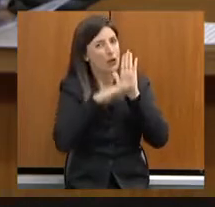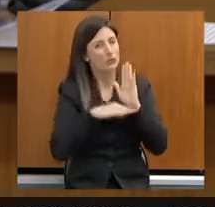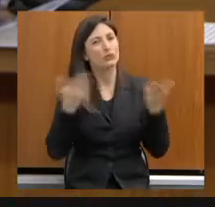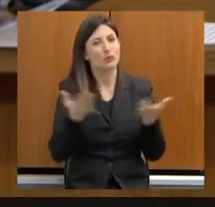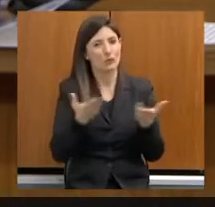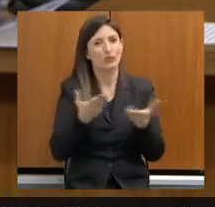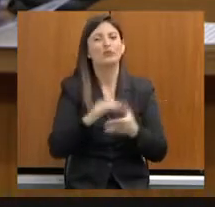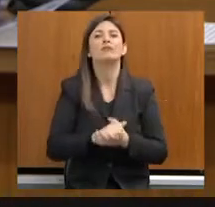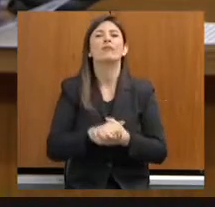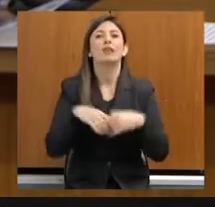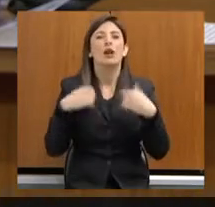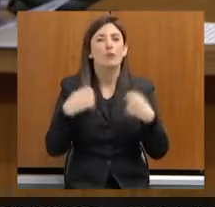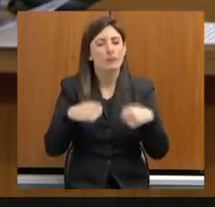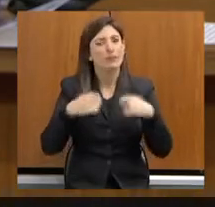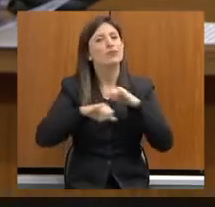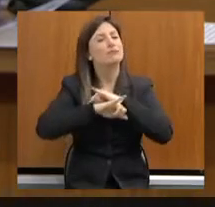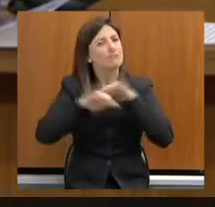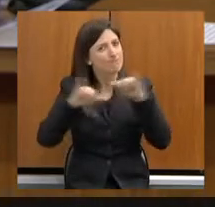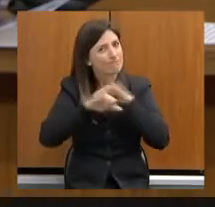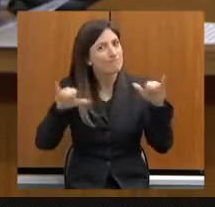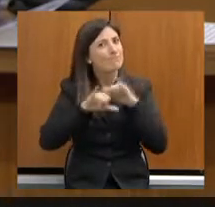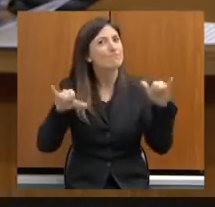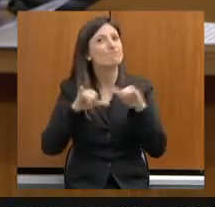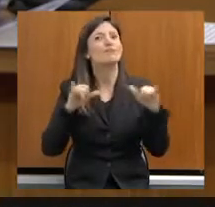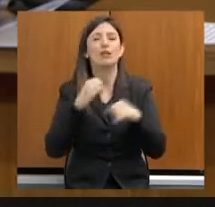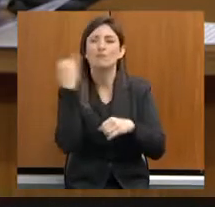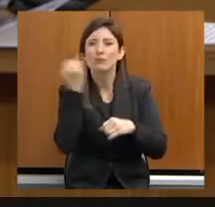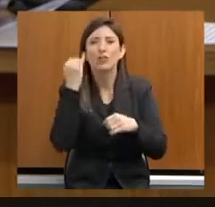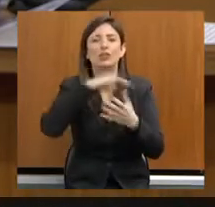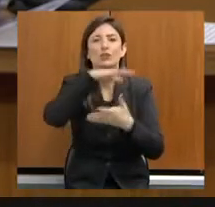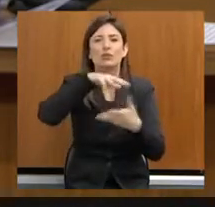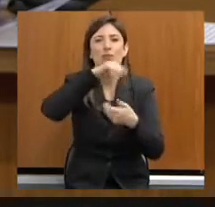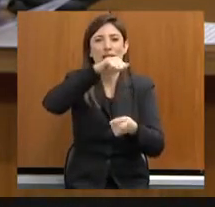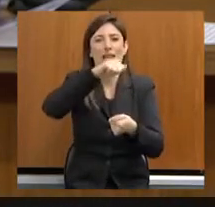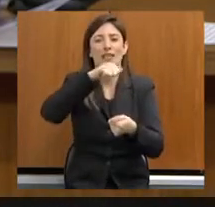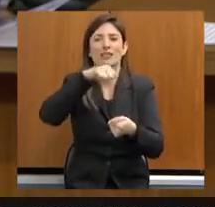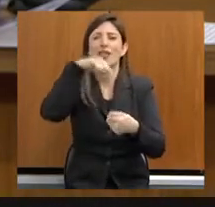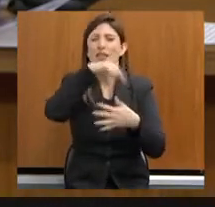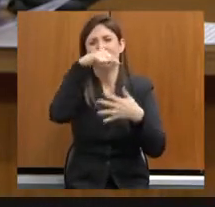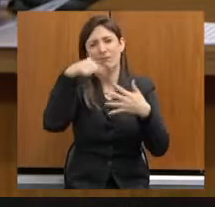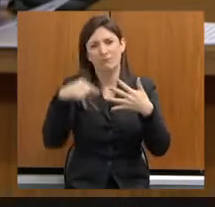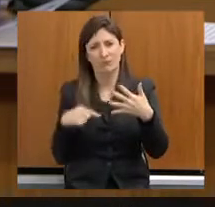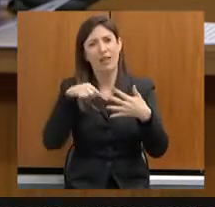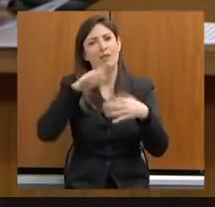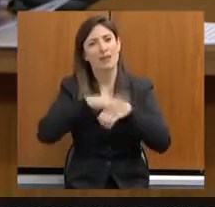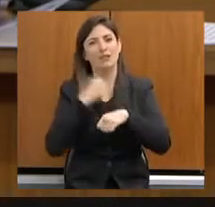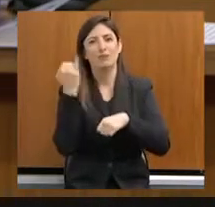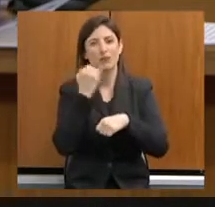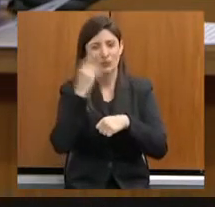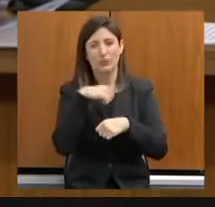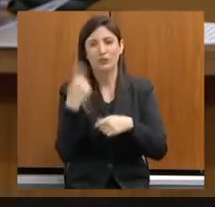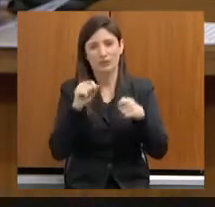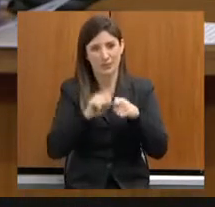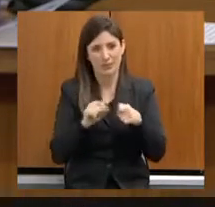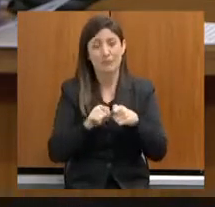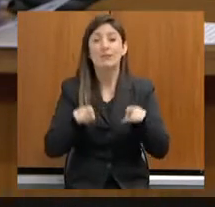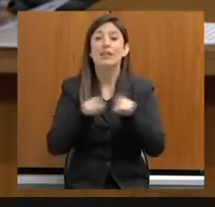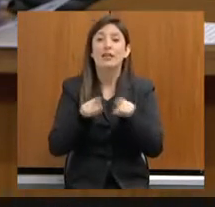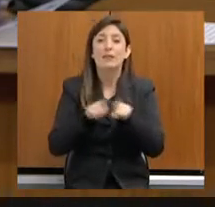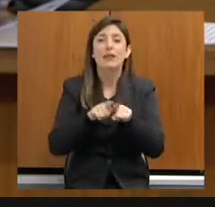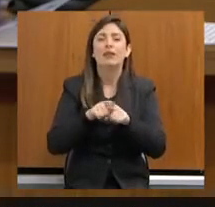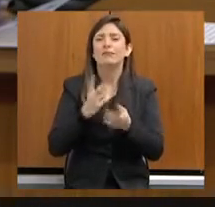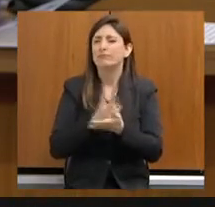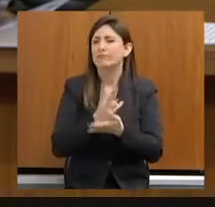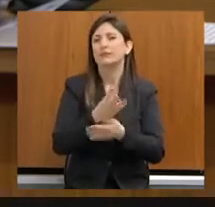Essa visão do sensibilidade tá essa resumidamente as ações mais importantes que nós temos e também participando